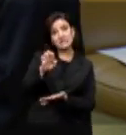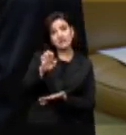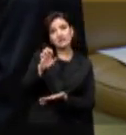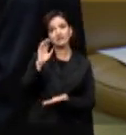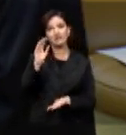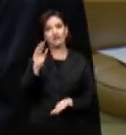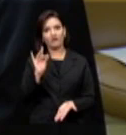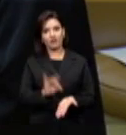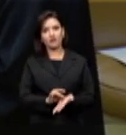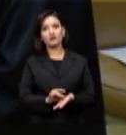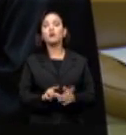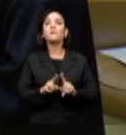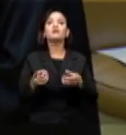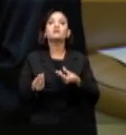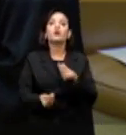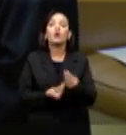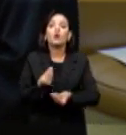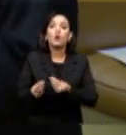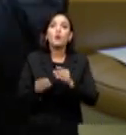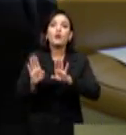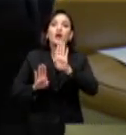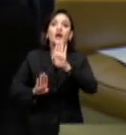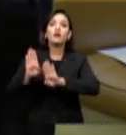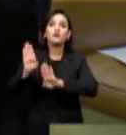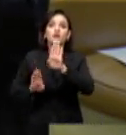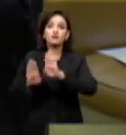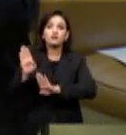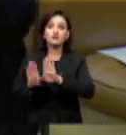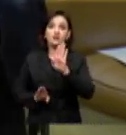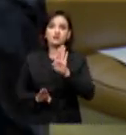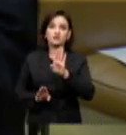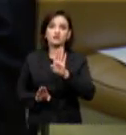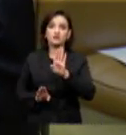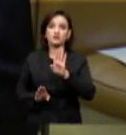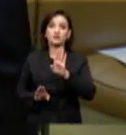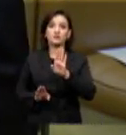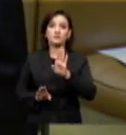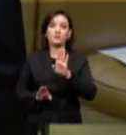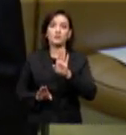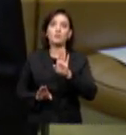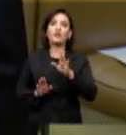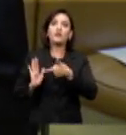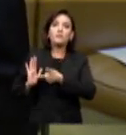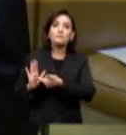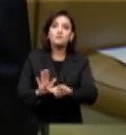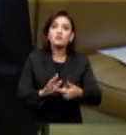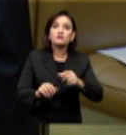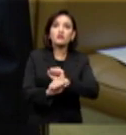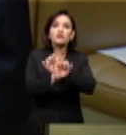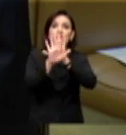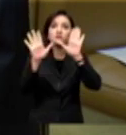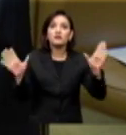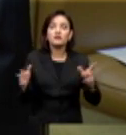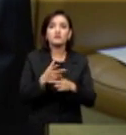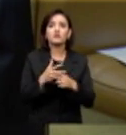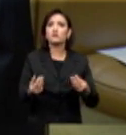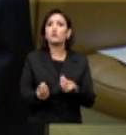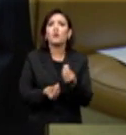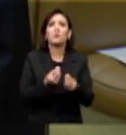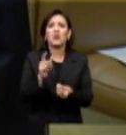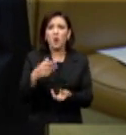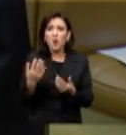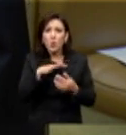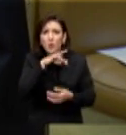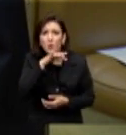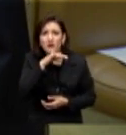assim, como é que a licitação que abre a transparência disso seria ruim? Não se trata